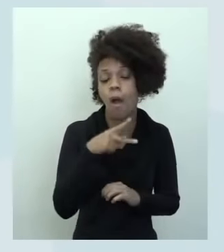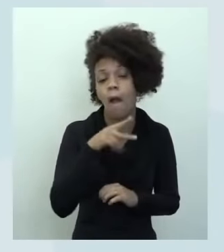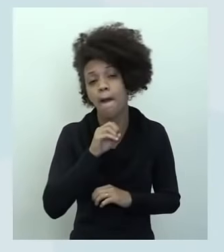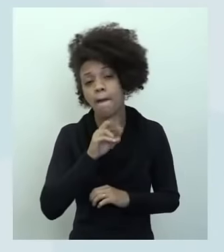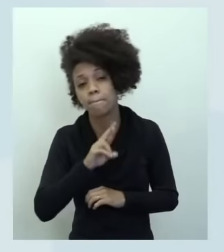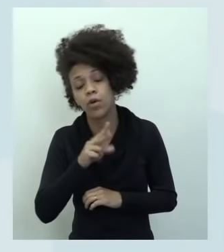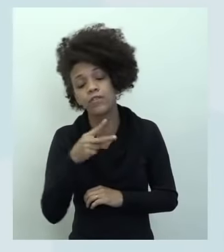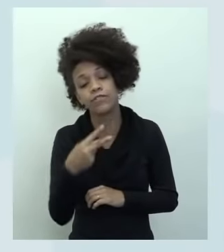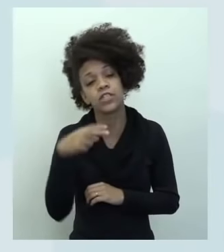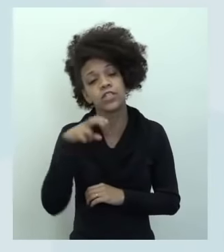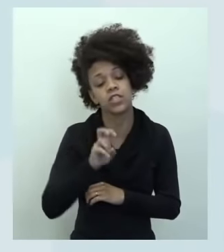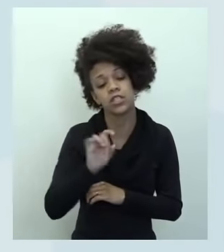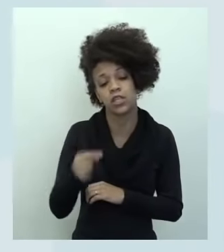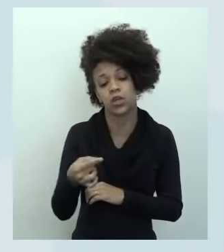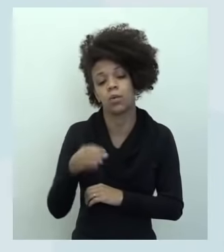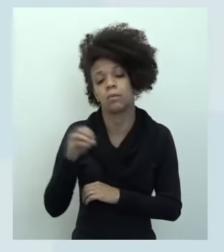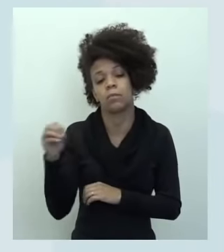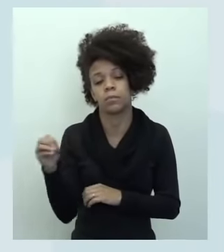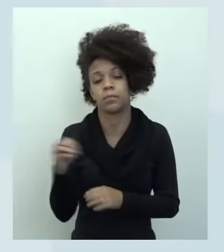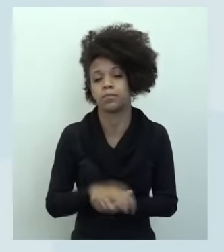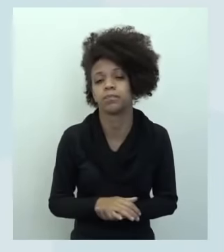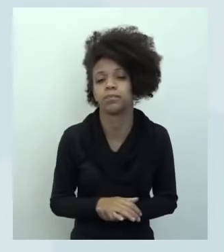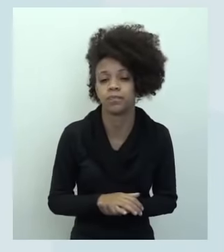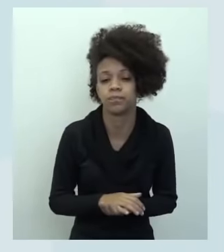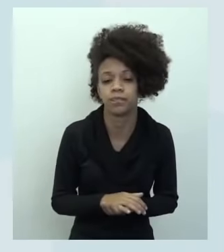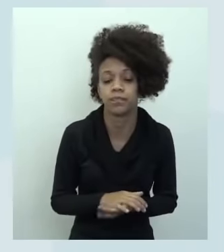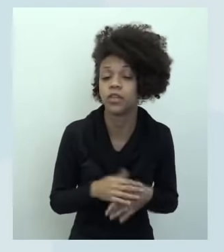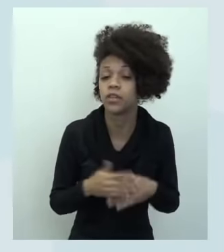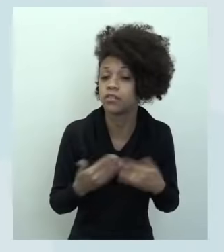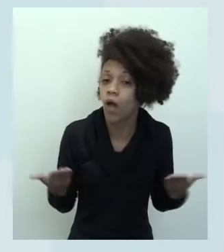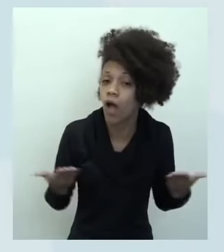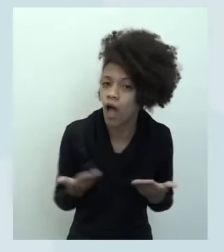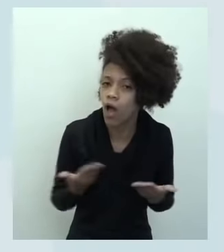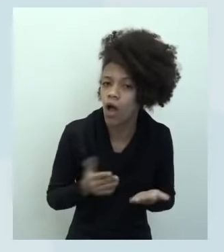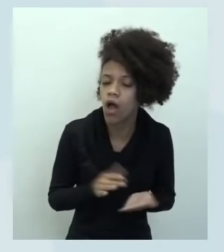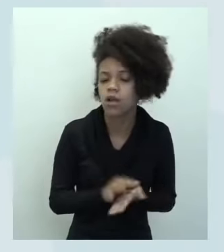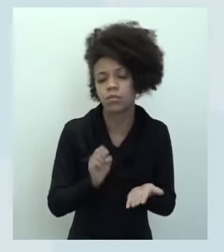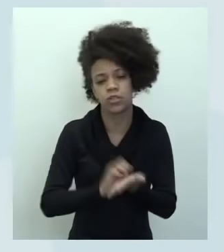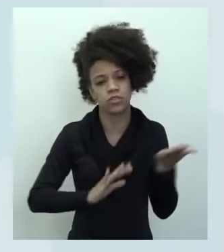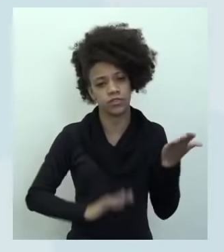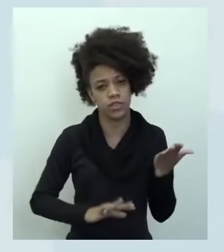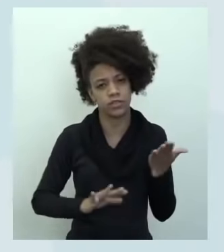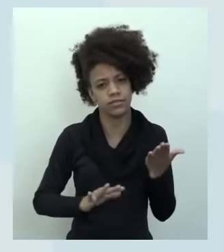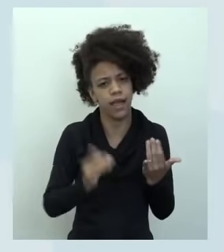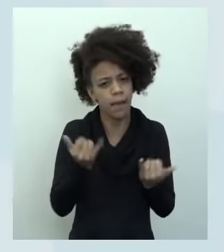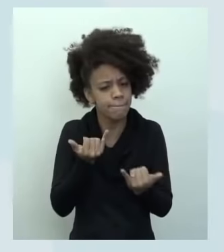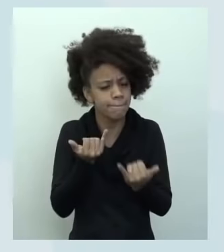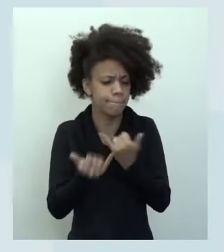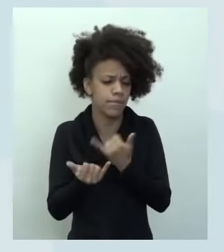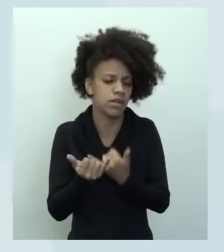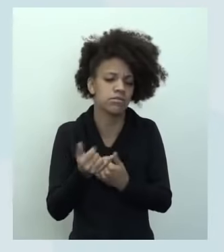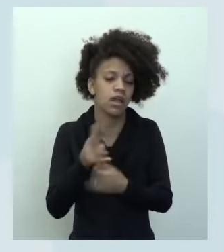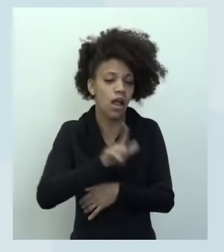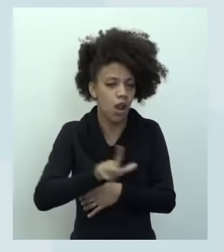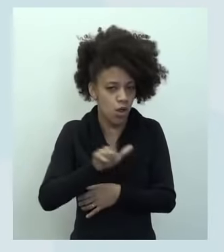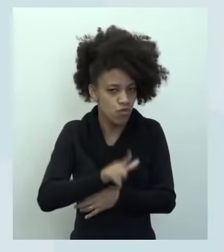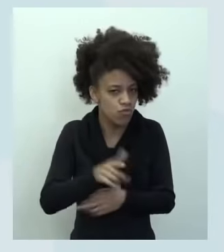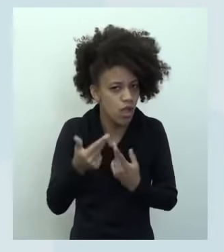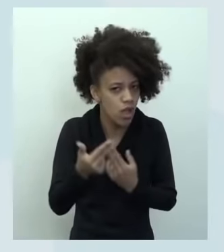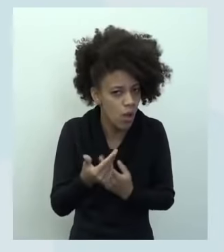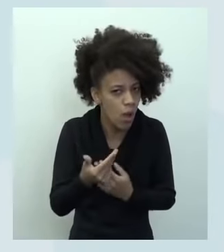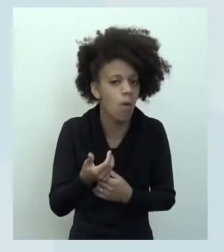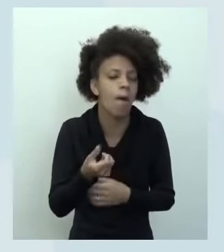por 25 milhões. Então, agora nós vamos para uma atividade que tem a mesma lógica, só que com os